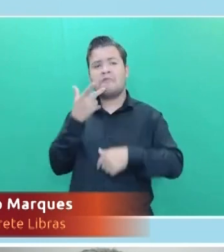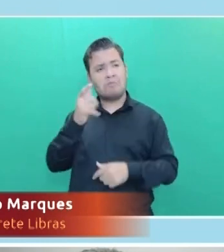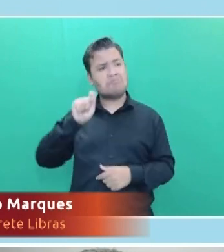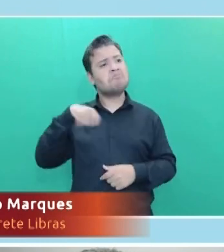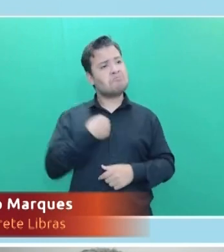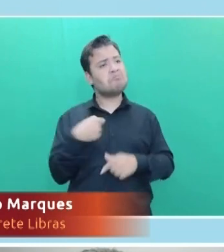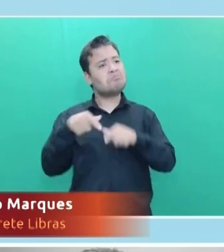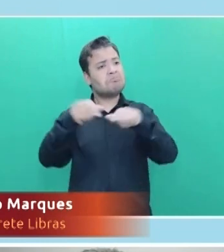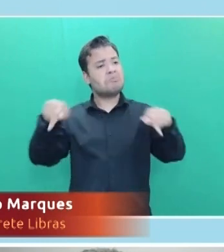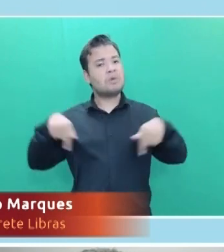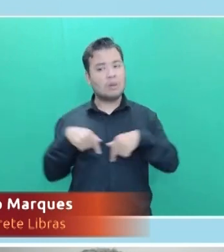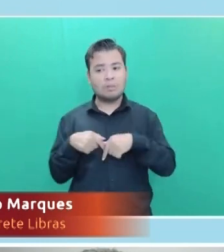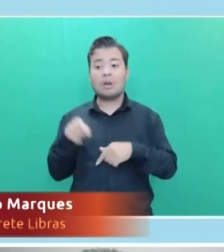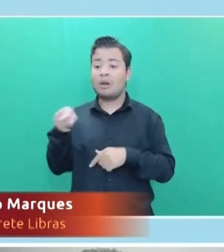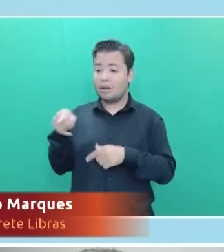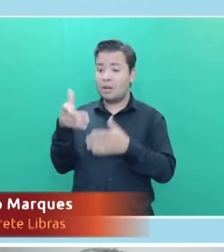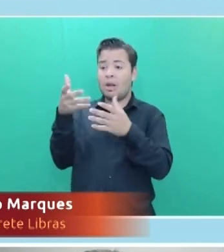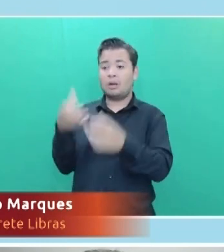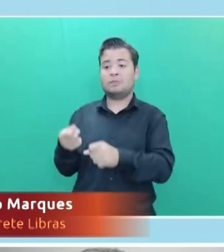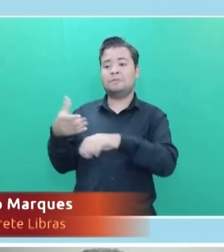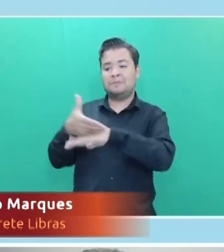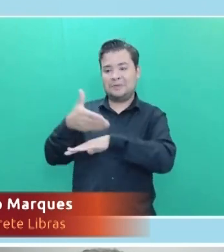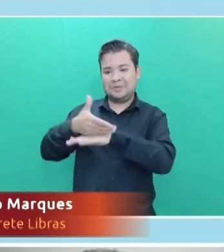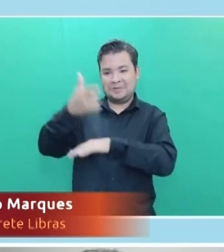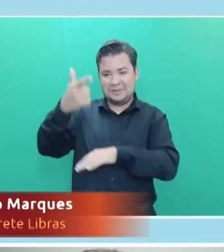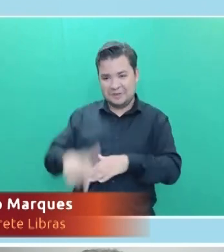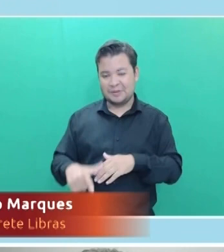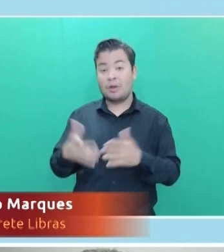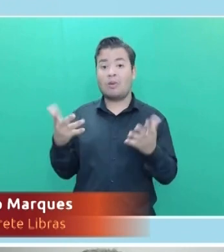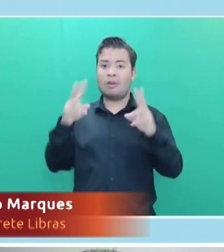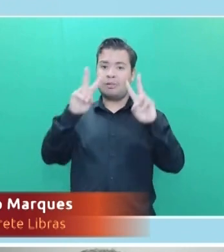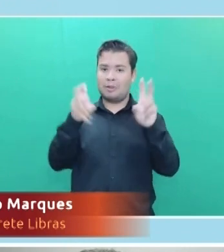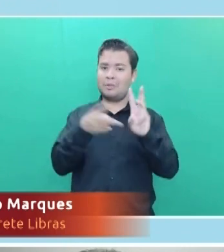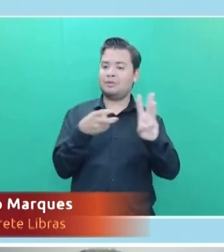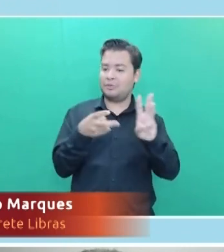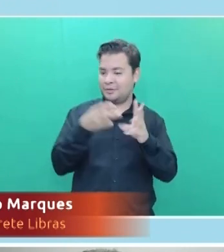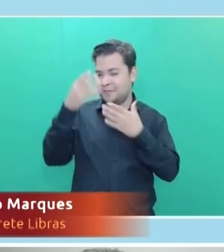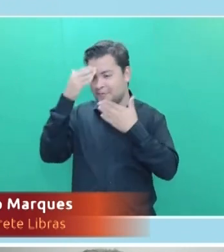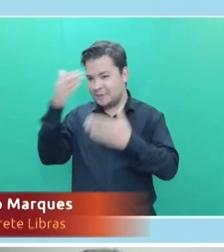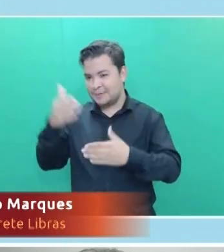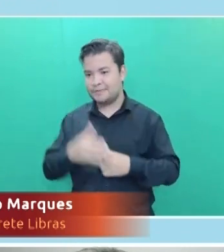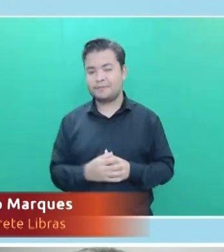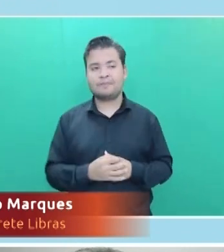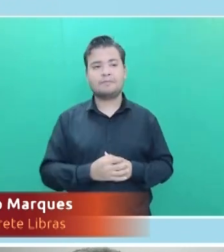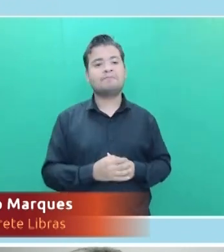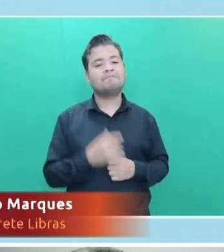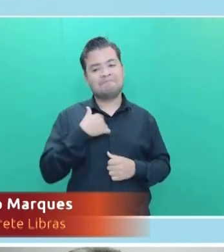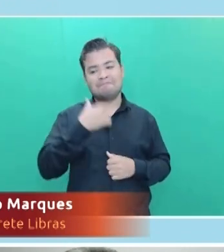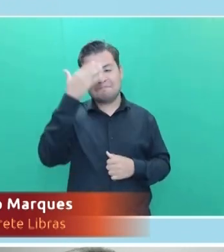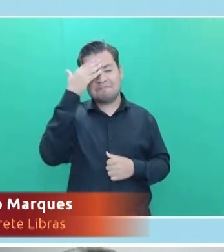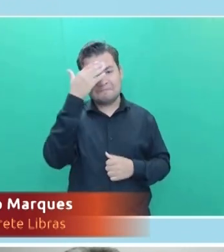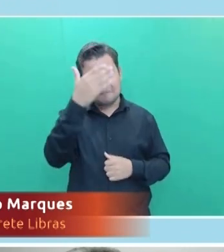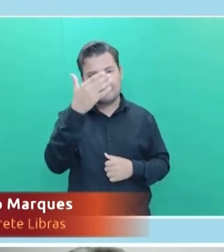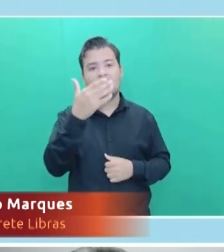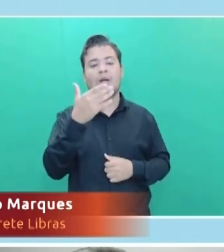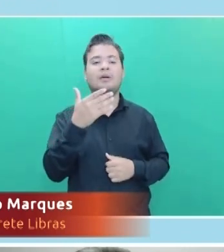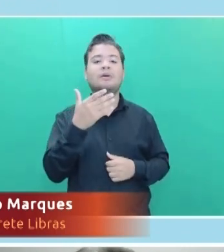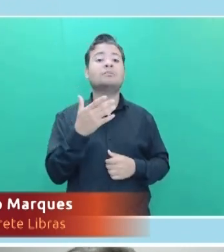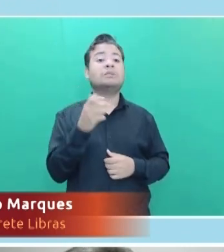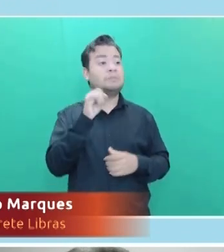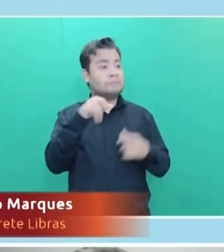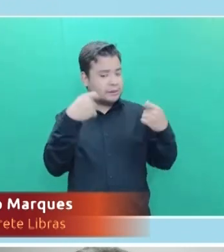Muito obrigada, Daniel, por estar aqui de novo, falando dessa vez da população indígena. Muito obrigado, a gente que agradece, estamos à disposição, viu,